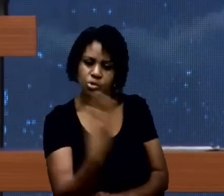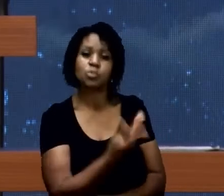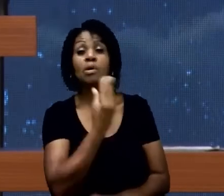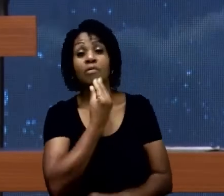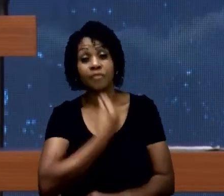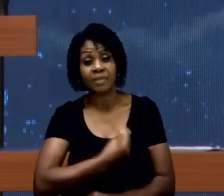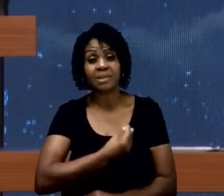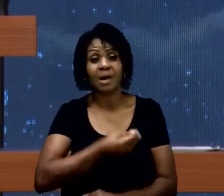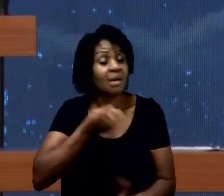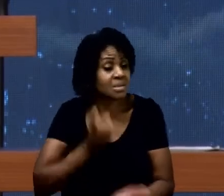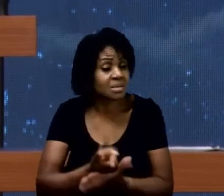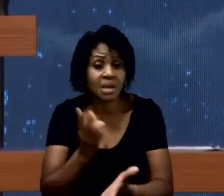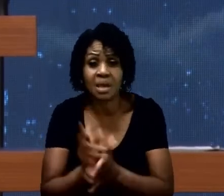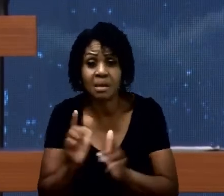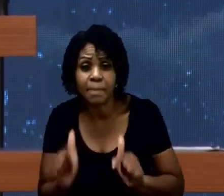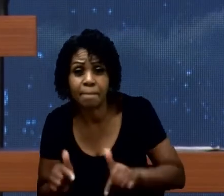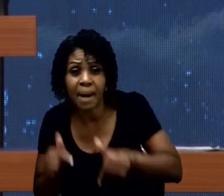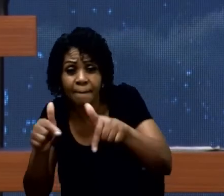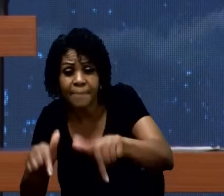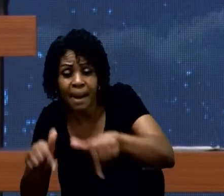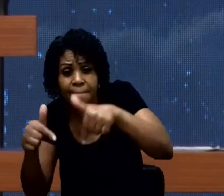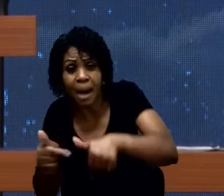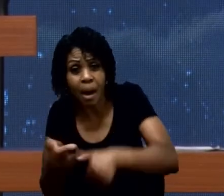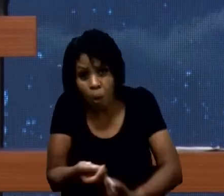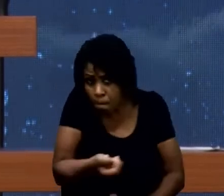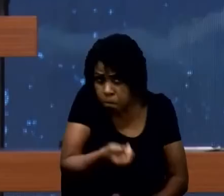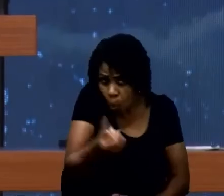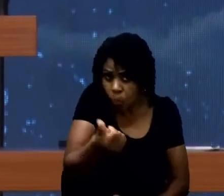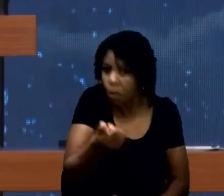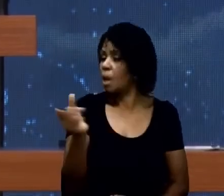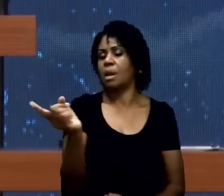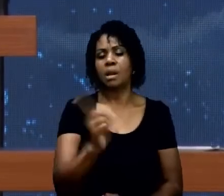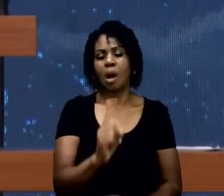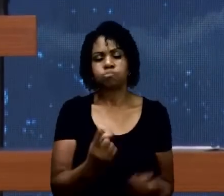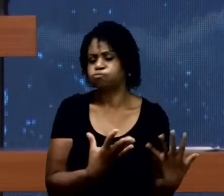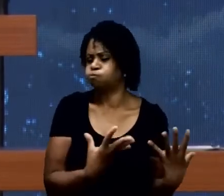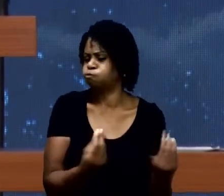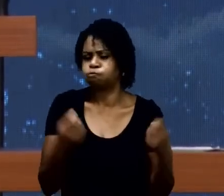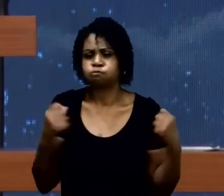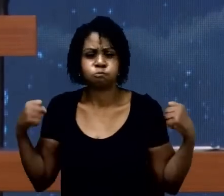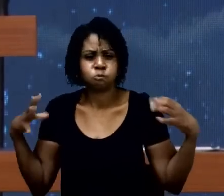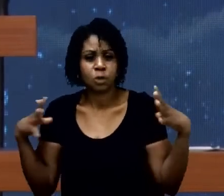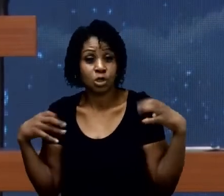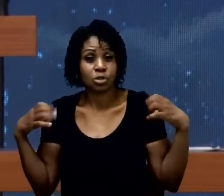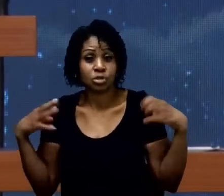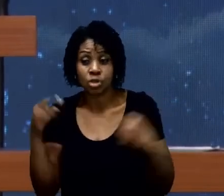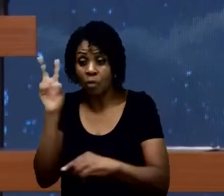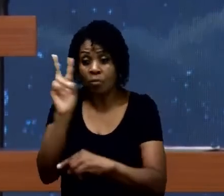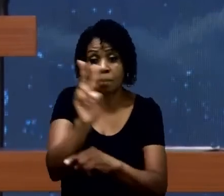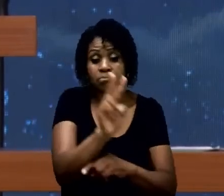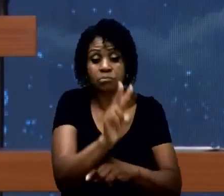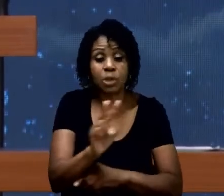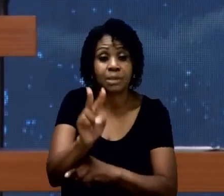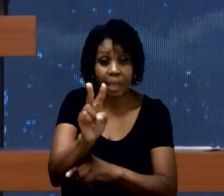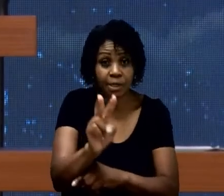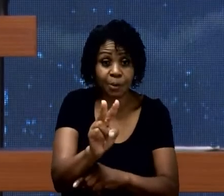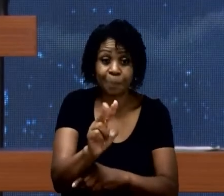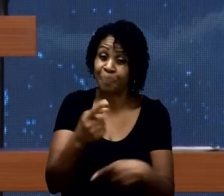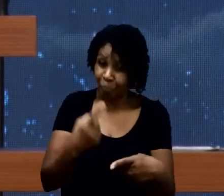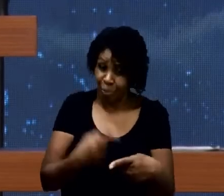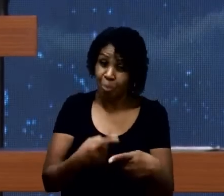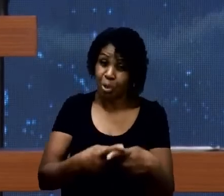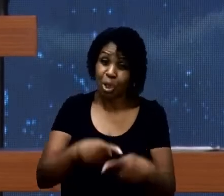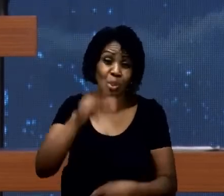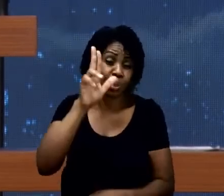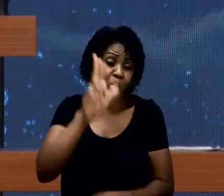os dias, Ele mobiliza, e não poucos. Ele mobiliza muitos anjos e diz, vai, guarda. Porque nós nunca vivemos um tempo tão estranho